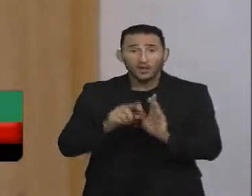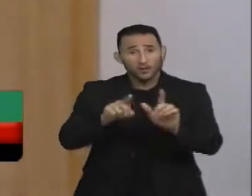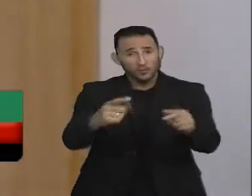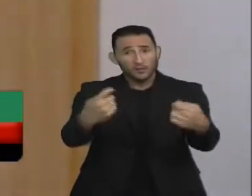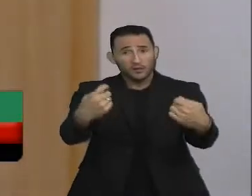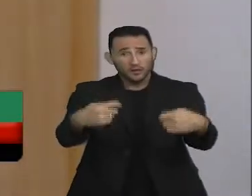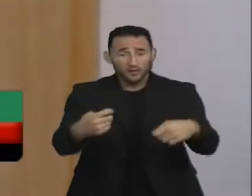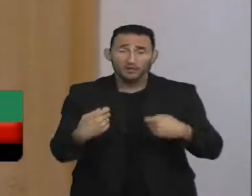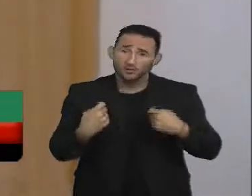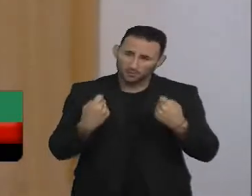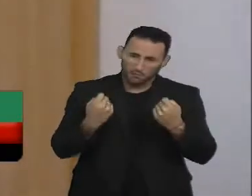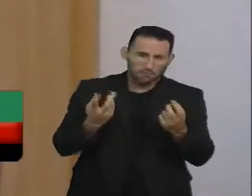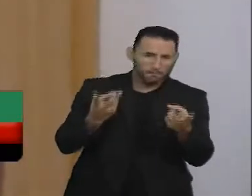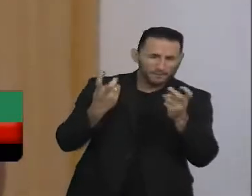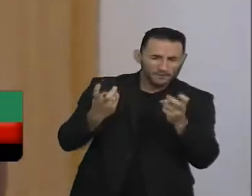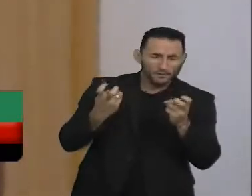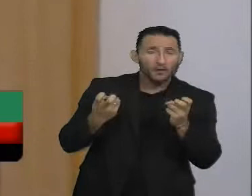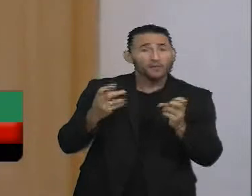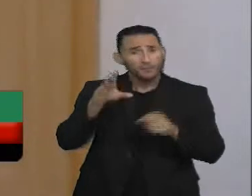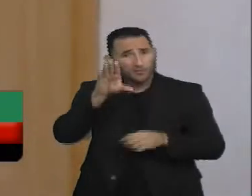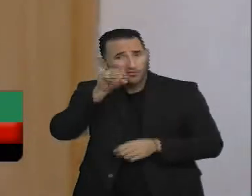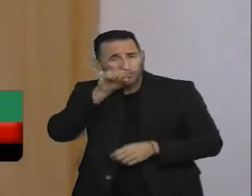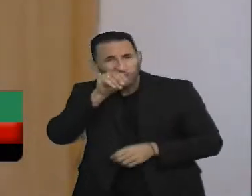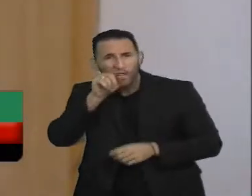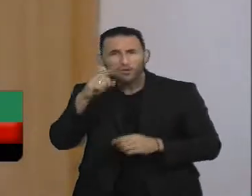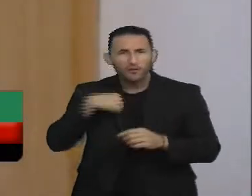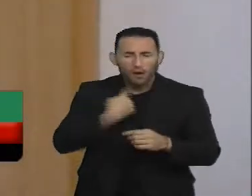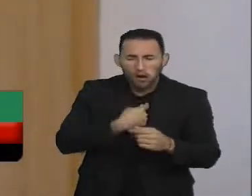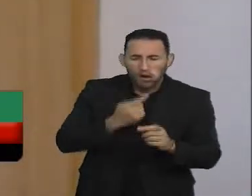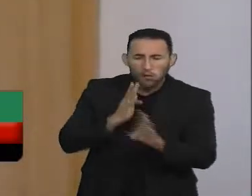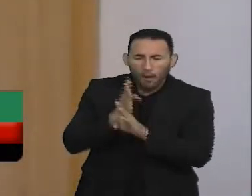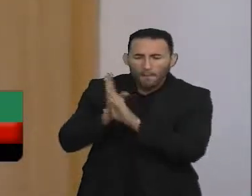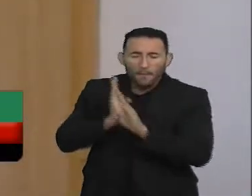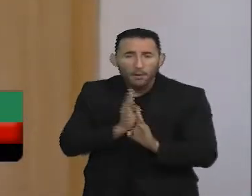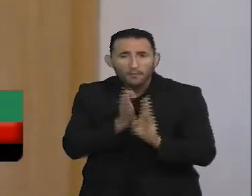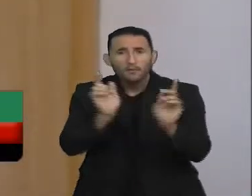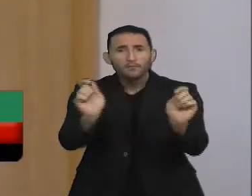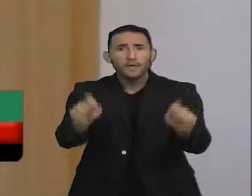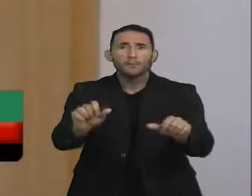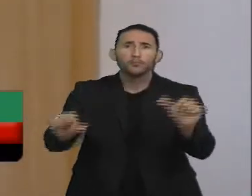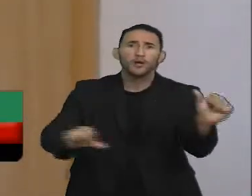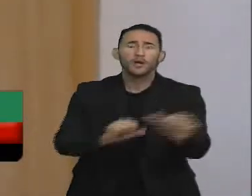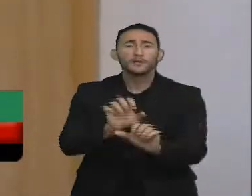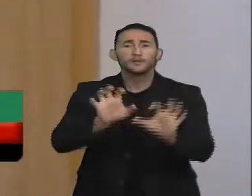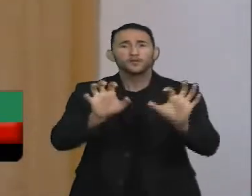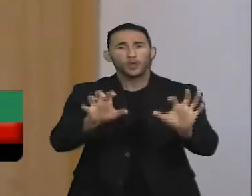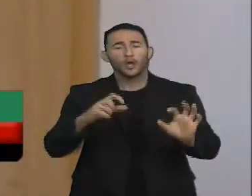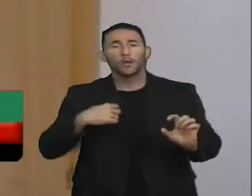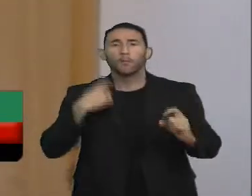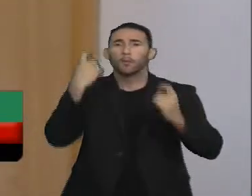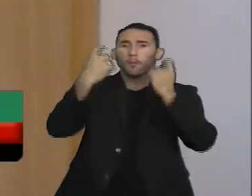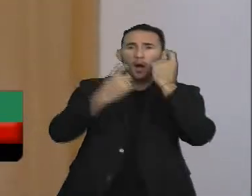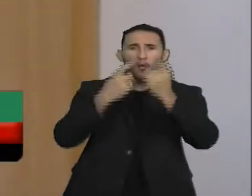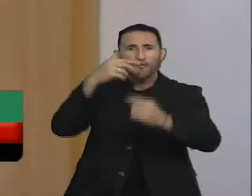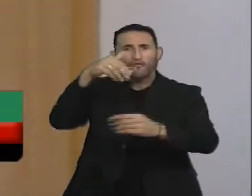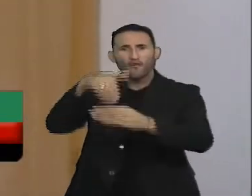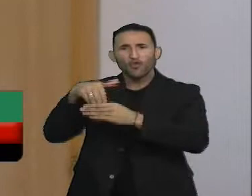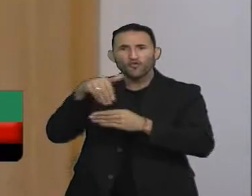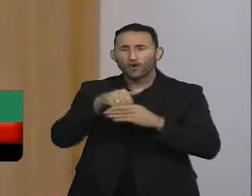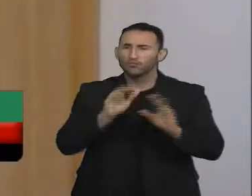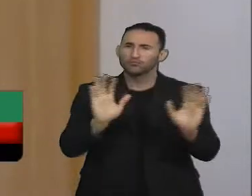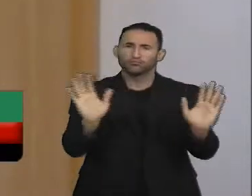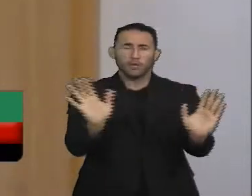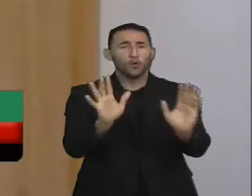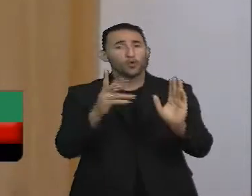também pelos servidores, por você, César, para que a gente possa mudar essa situação. Não estou aqui preocupado com voto, não, estou dizendo que é